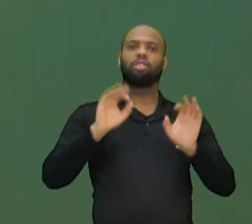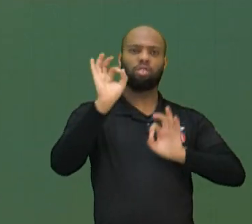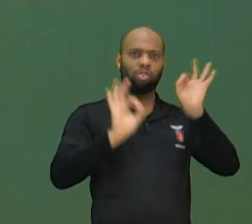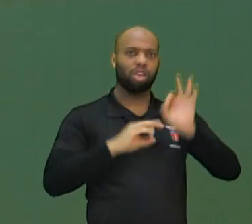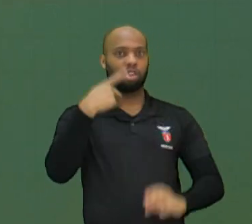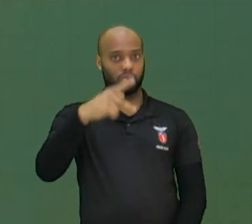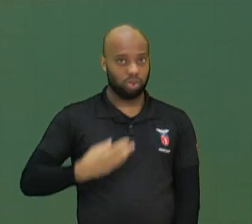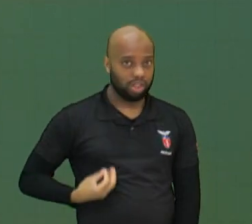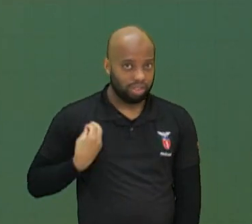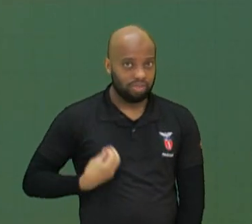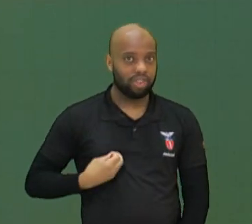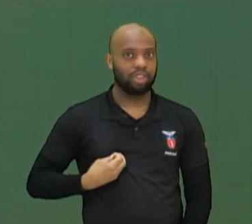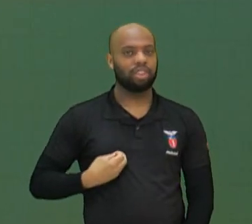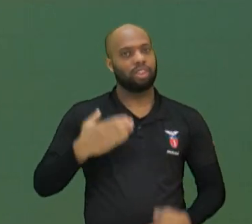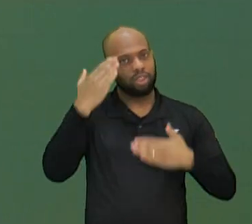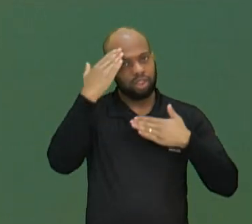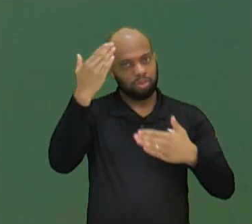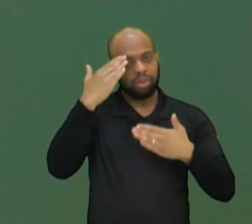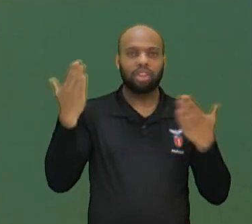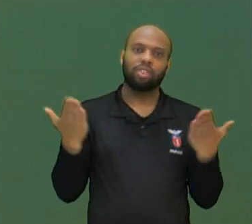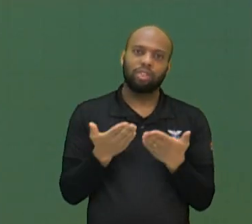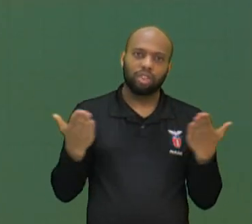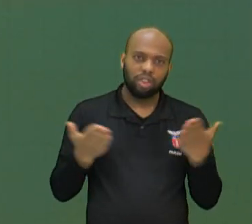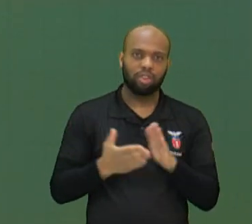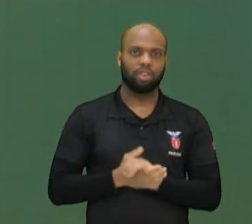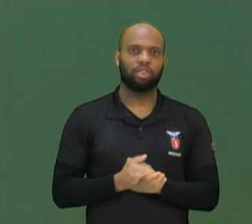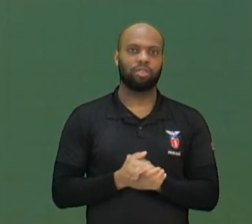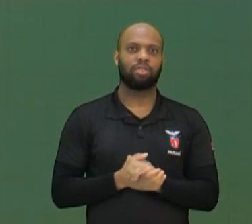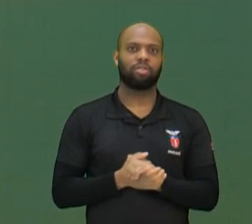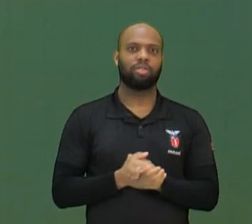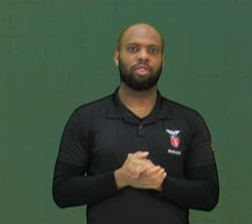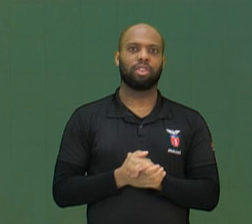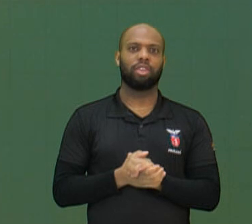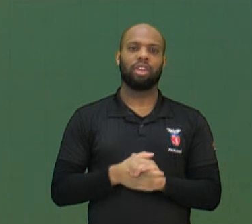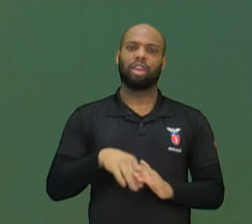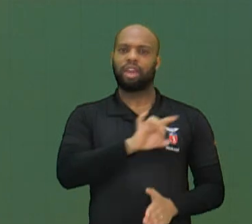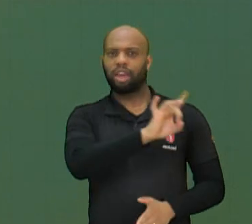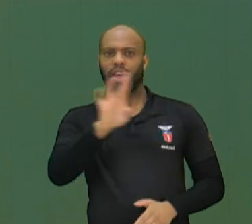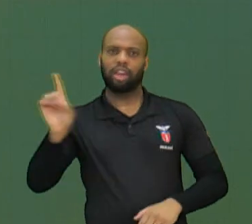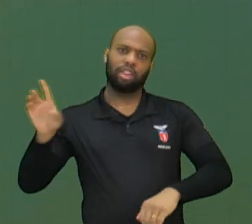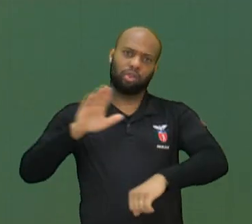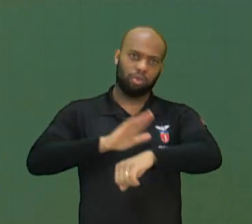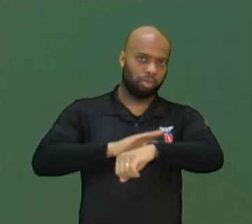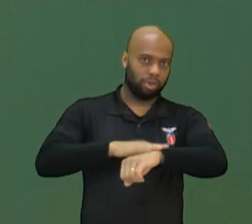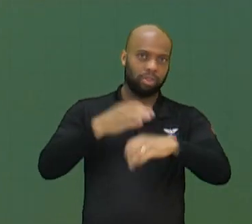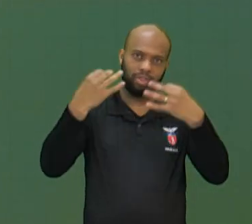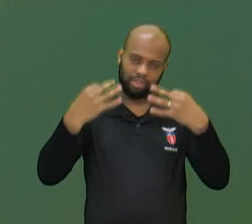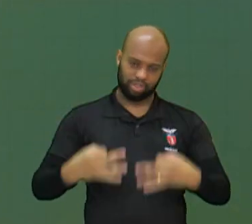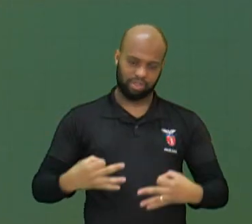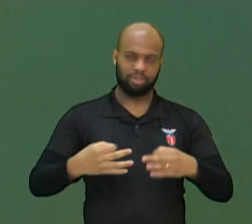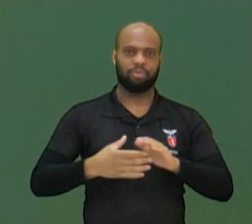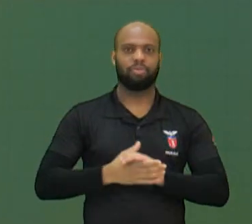sua vida. Muito obrigado por agora. Um lugar para cada coisa e cada coisa em